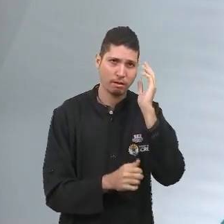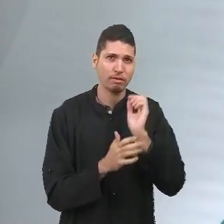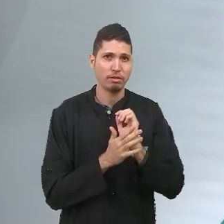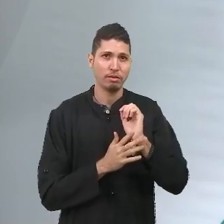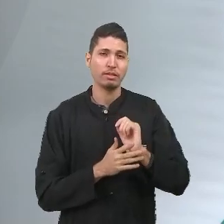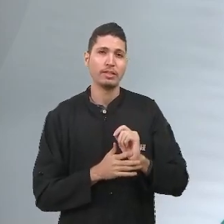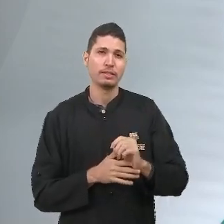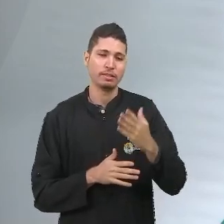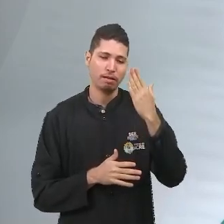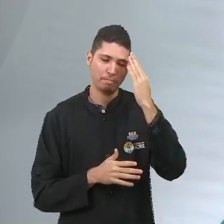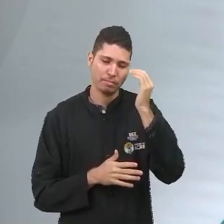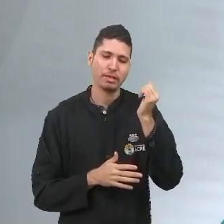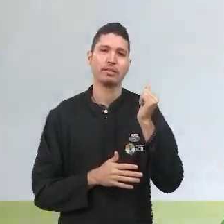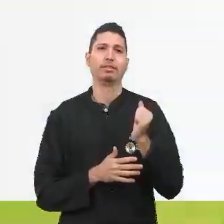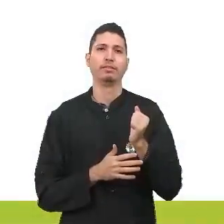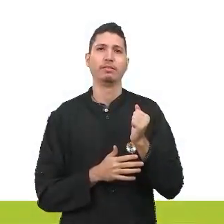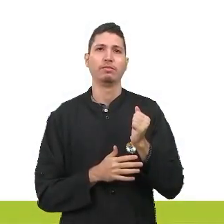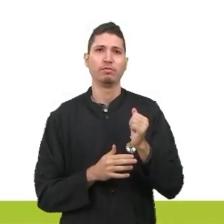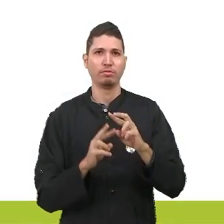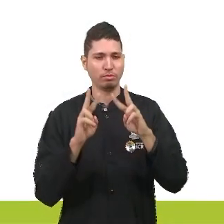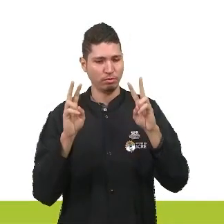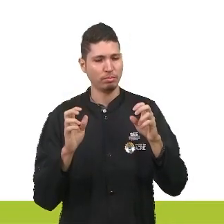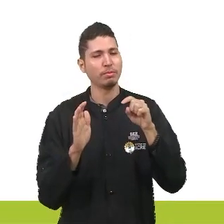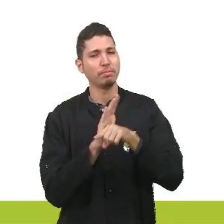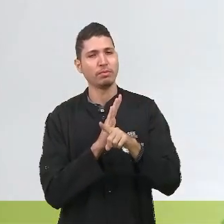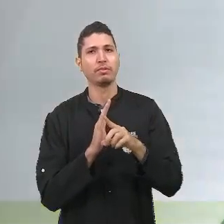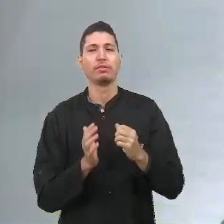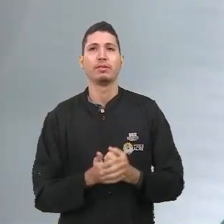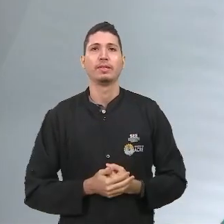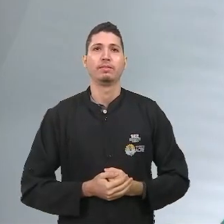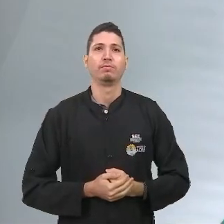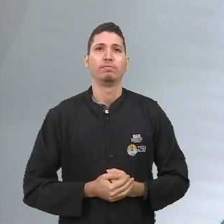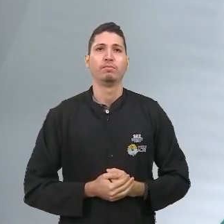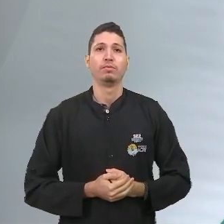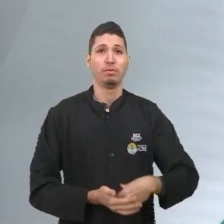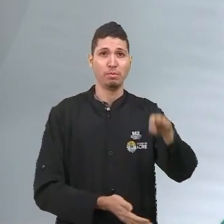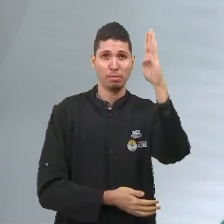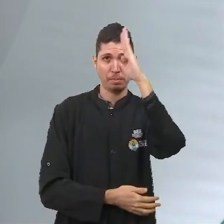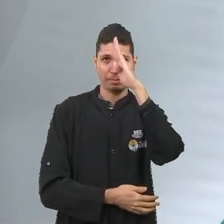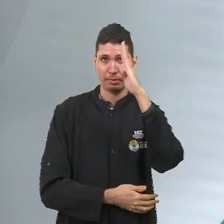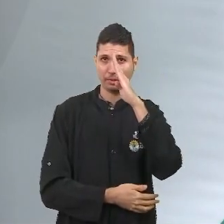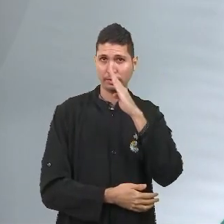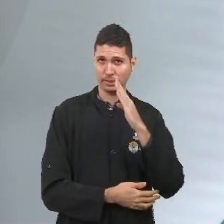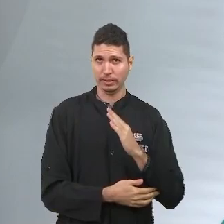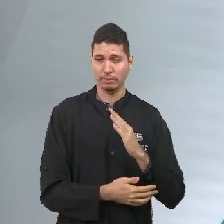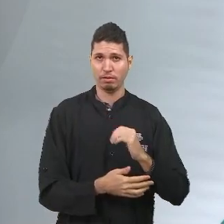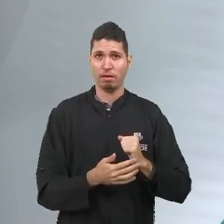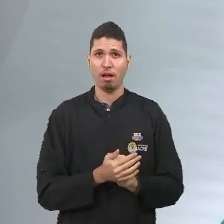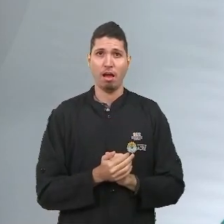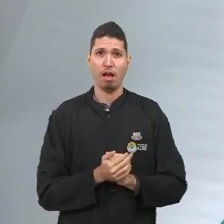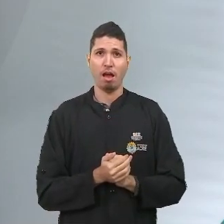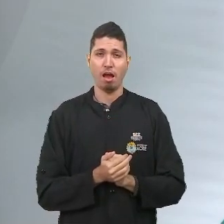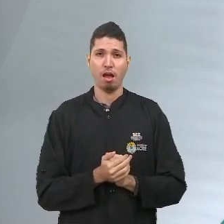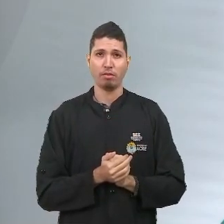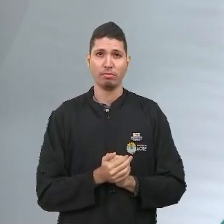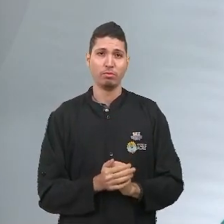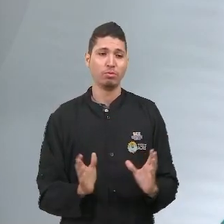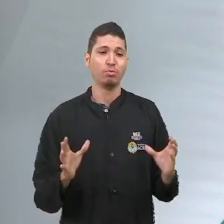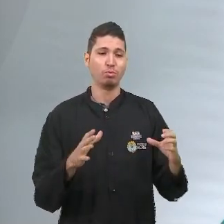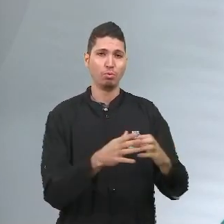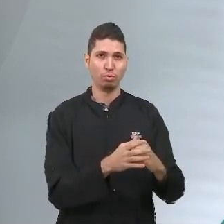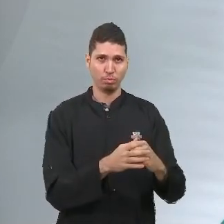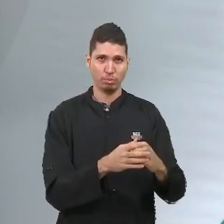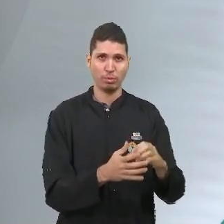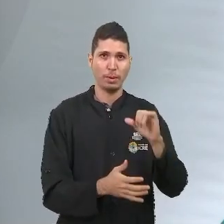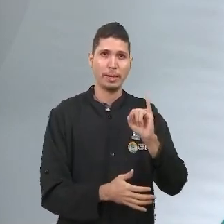questão, tá? Então vamos lá entender. Primeiro, que no Brasil, quem faz todo esse levantamento de dados é o